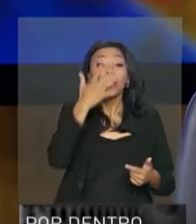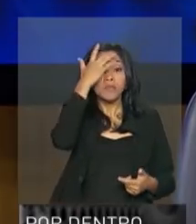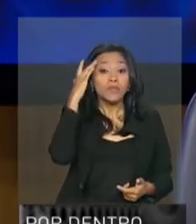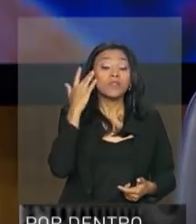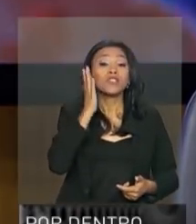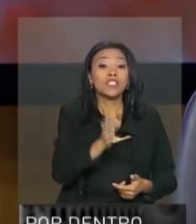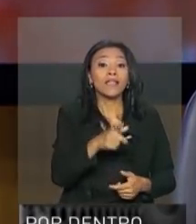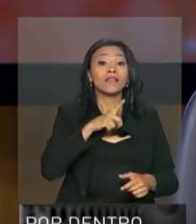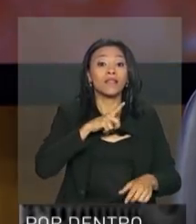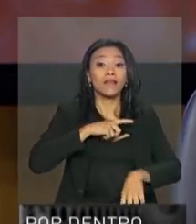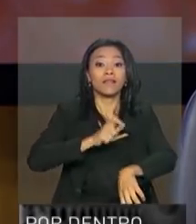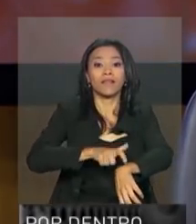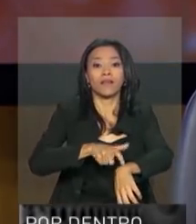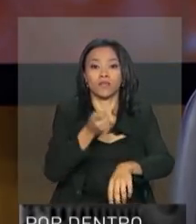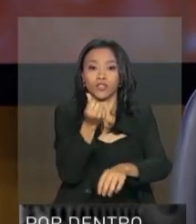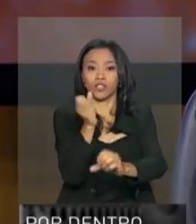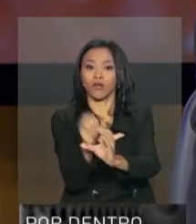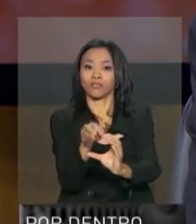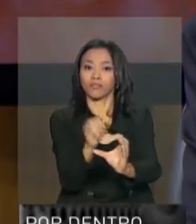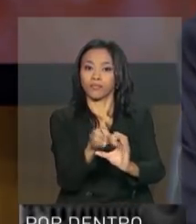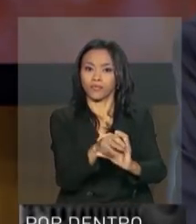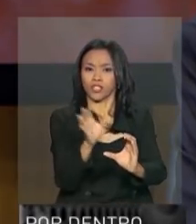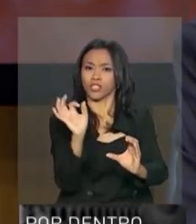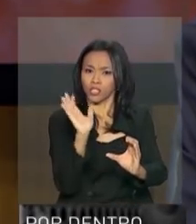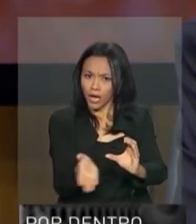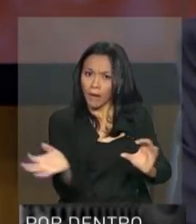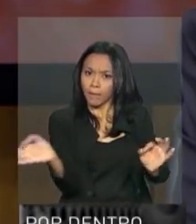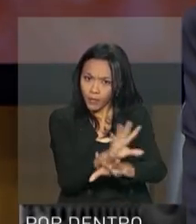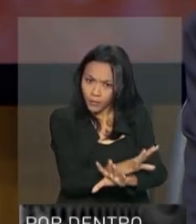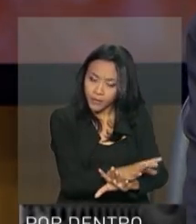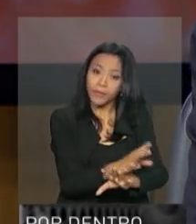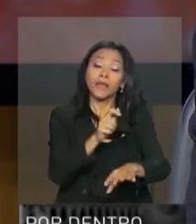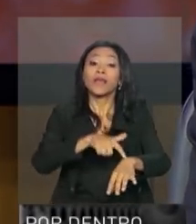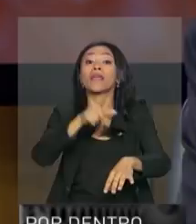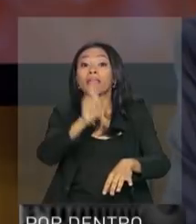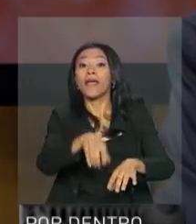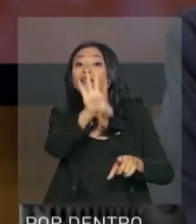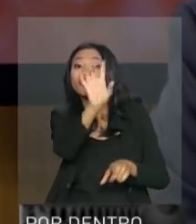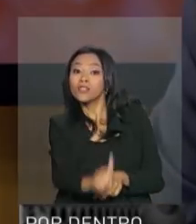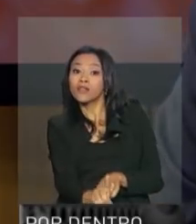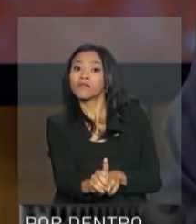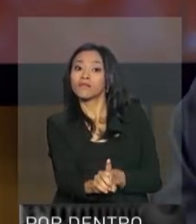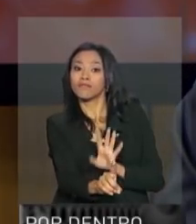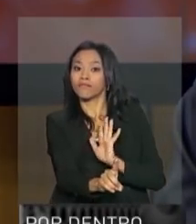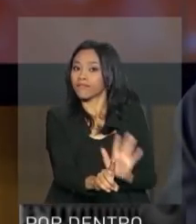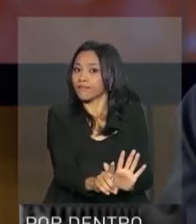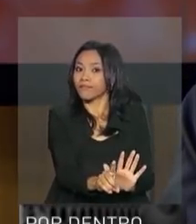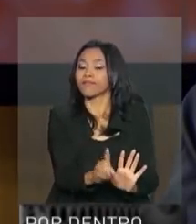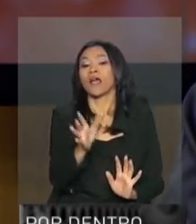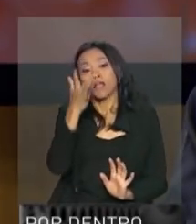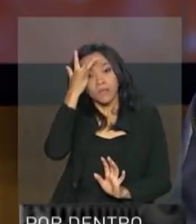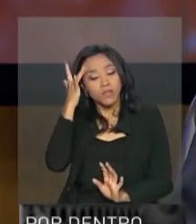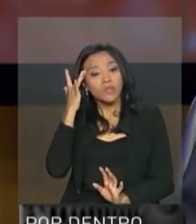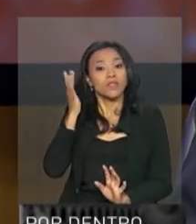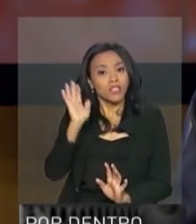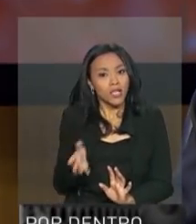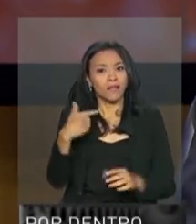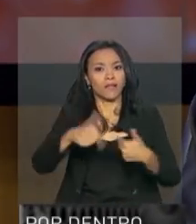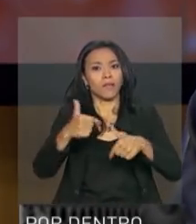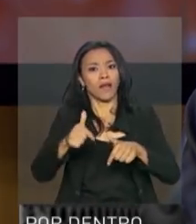de contribuição nessa situação, elas têm aquilo que nós chamamos de direito adquirido. Todas as pessoas que já trabalharam nessa